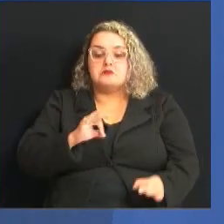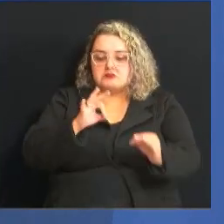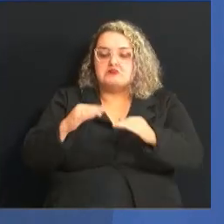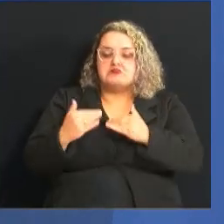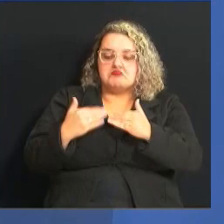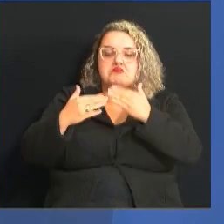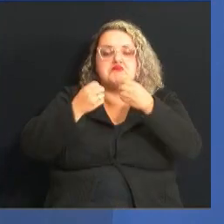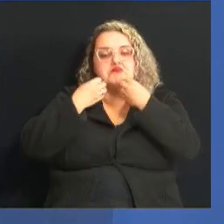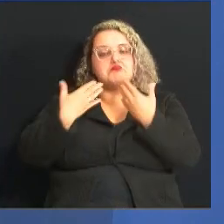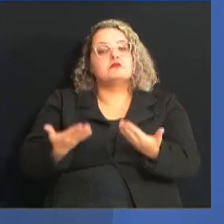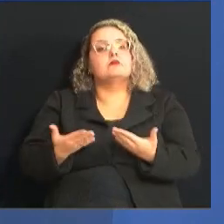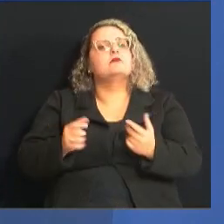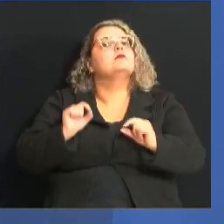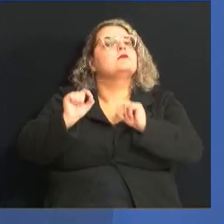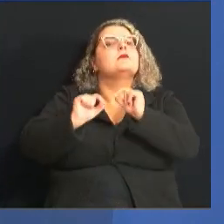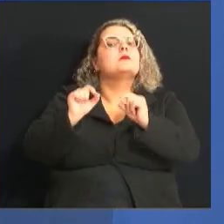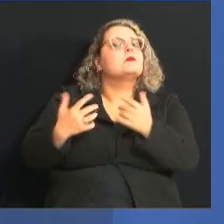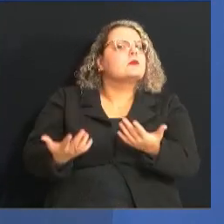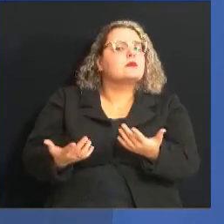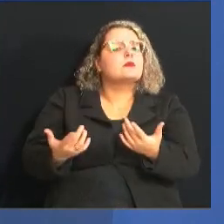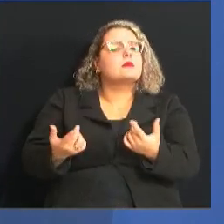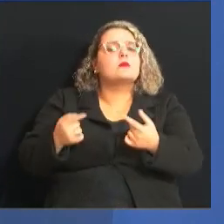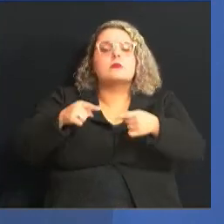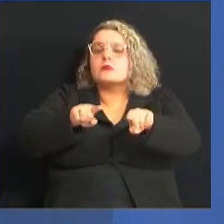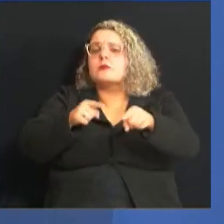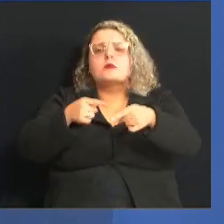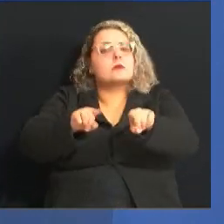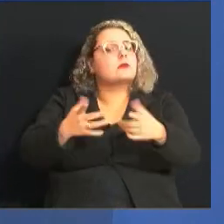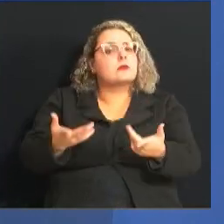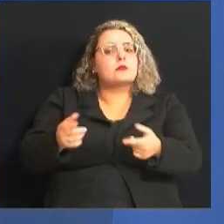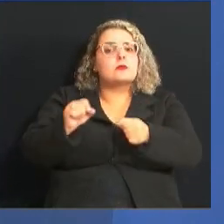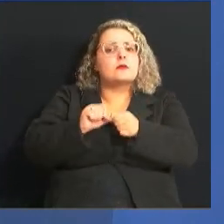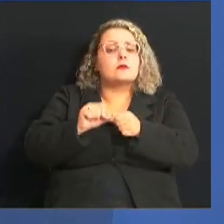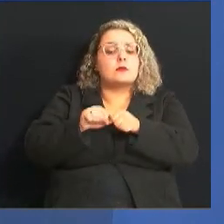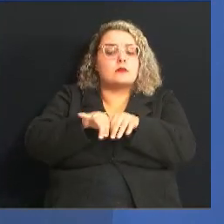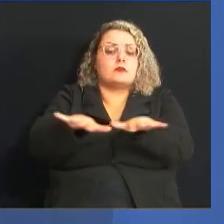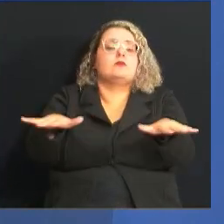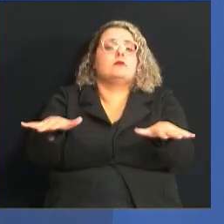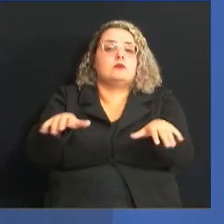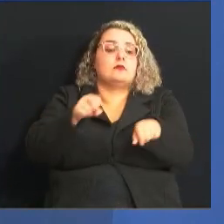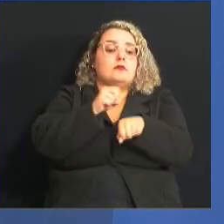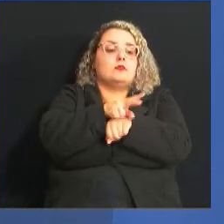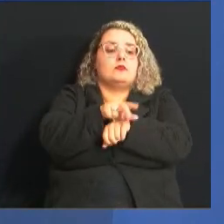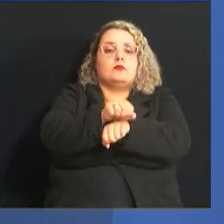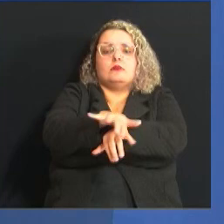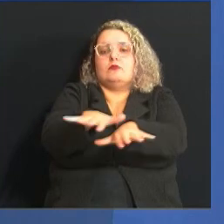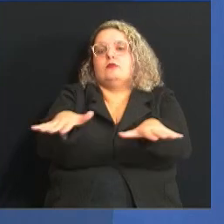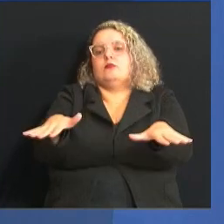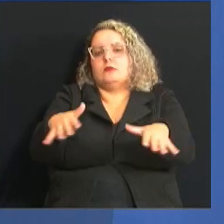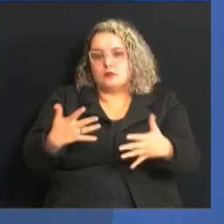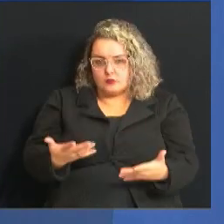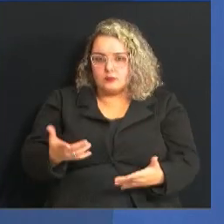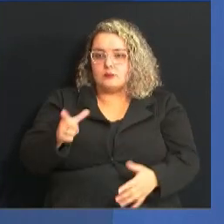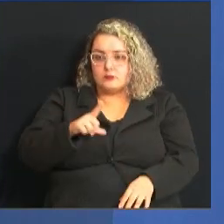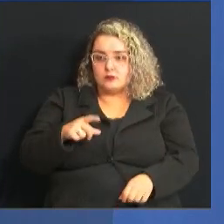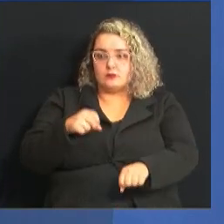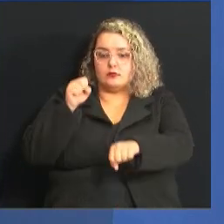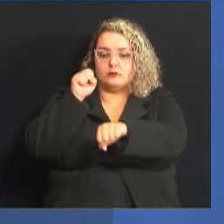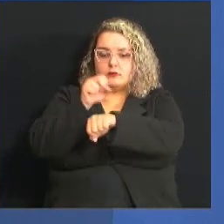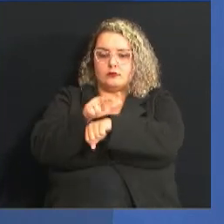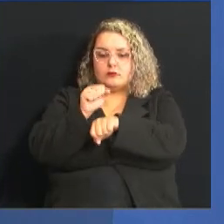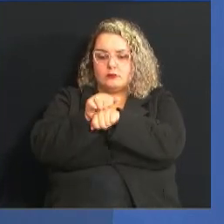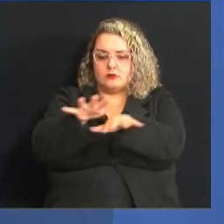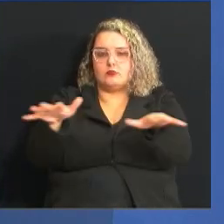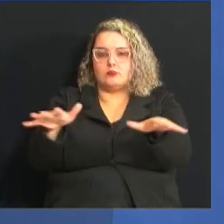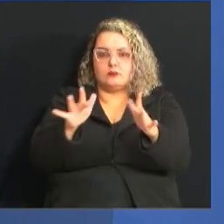do o que pode, então, provocar, né, fazer o contágio. Olha, a gente tem aqui o contágio, que pode ser